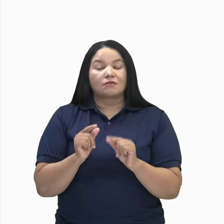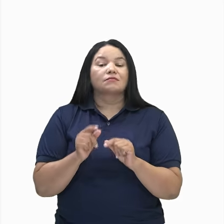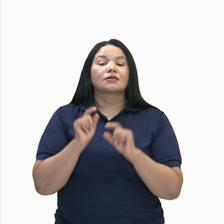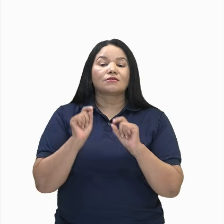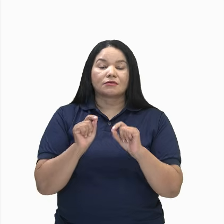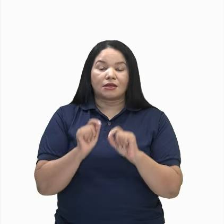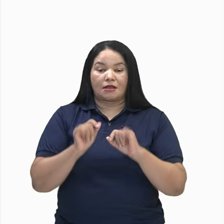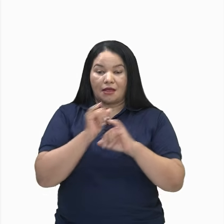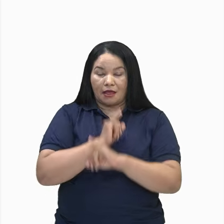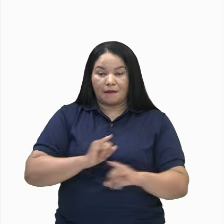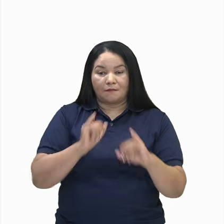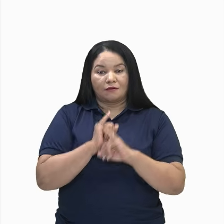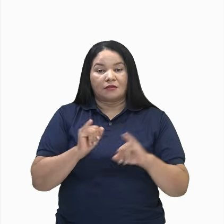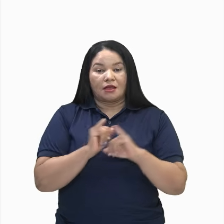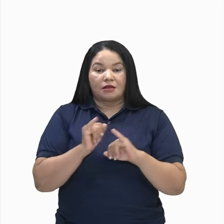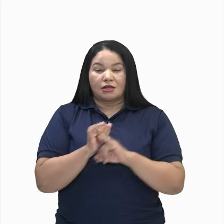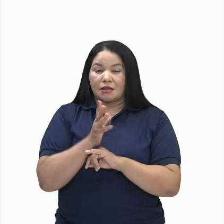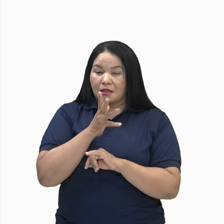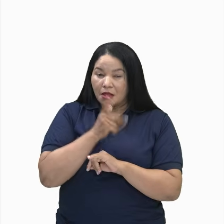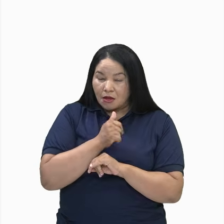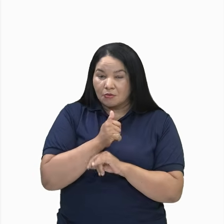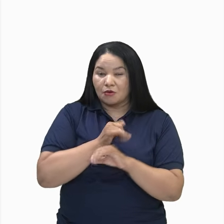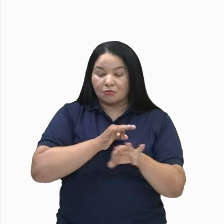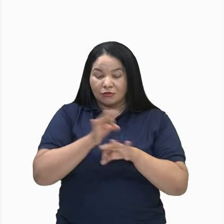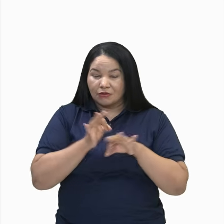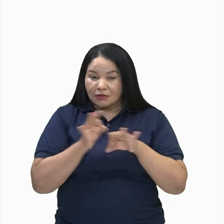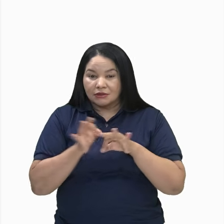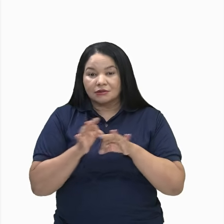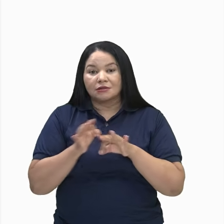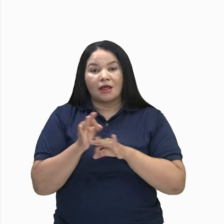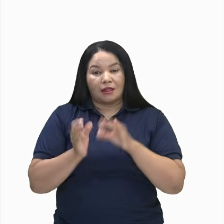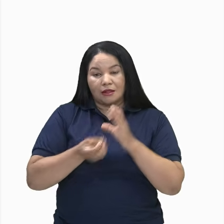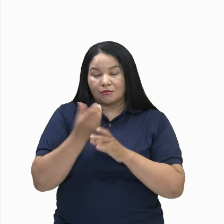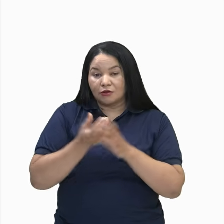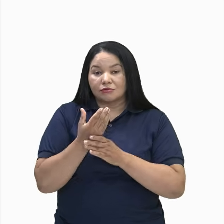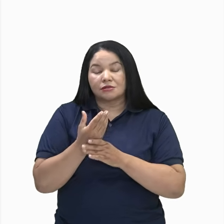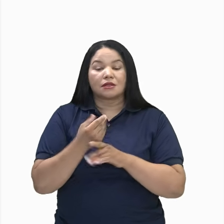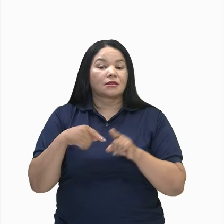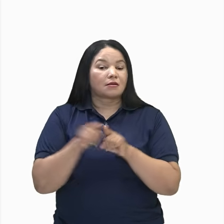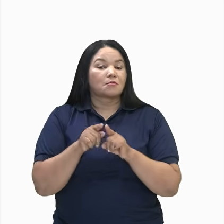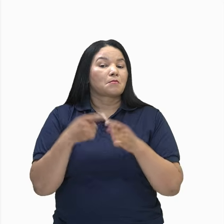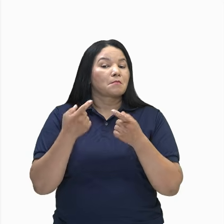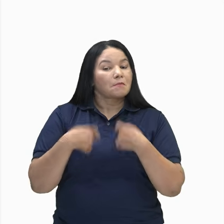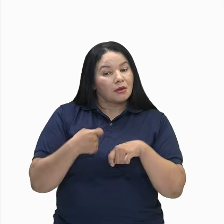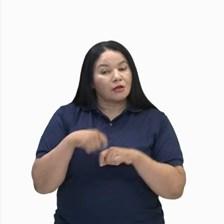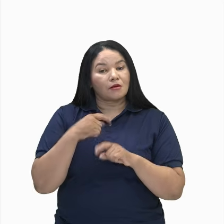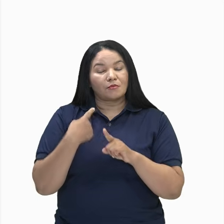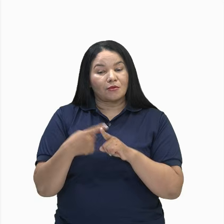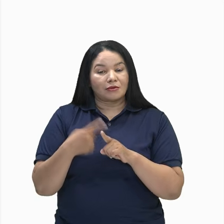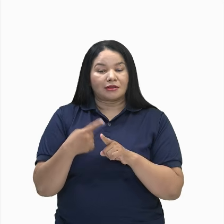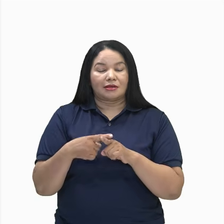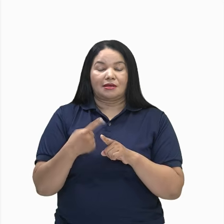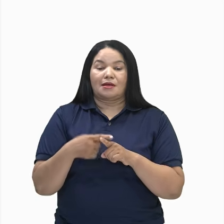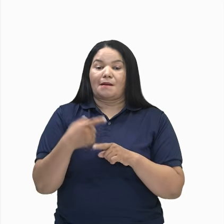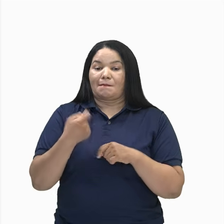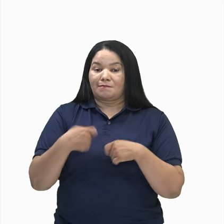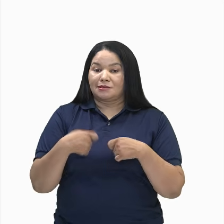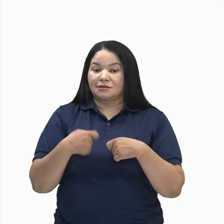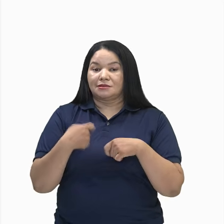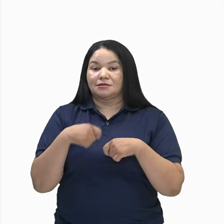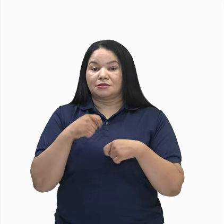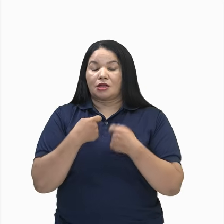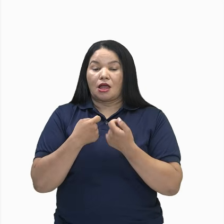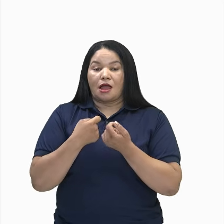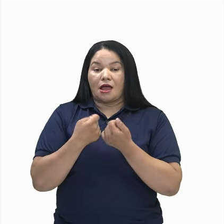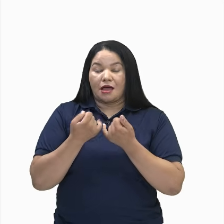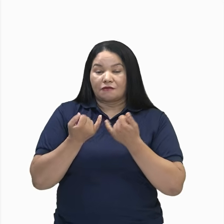reportagem demora tempo para ser produzida justamente porque é necessário que façamos o quê? É necessário que se